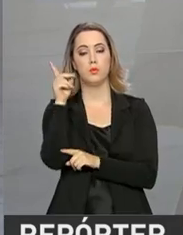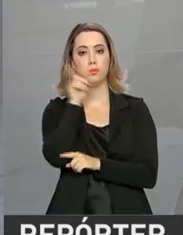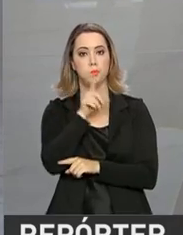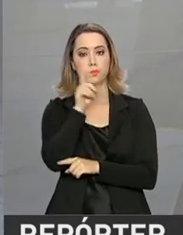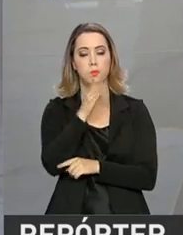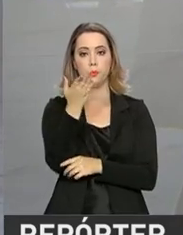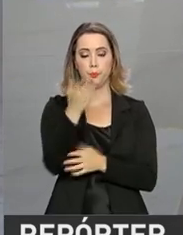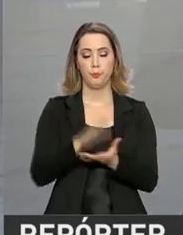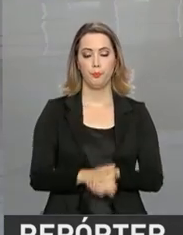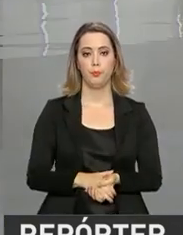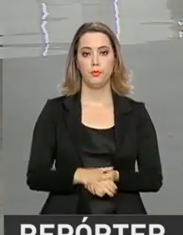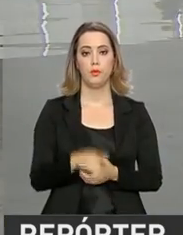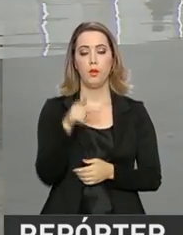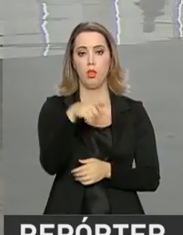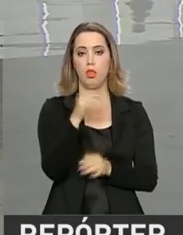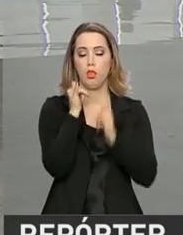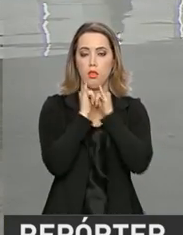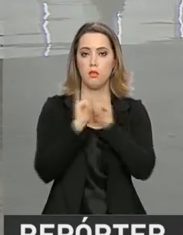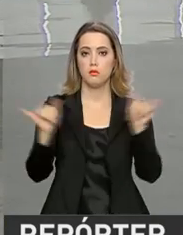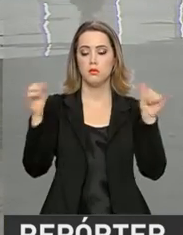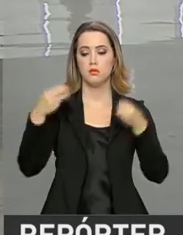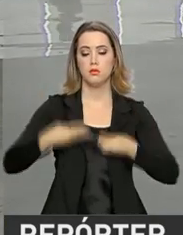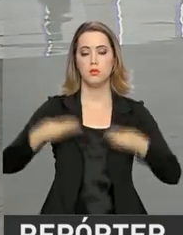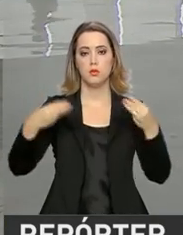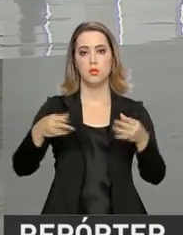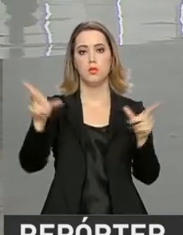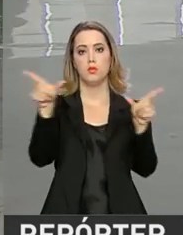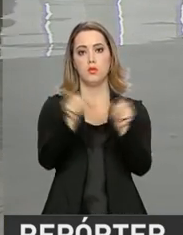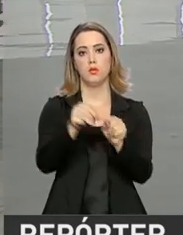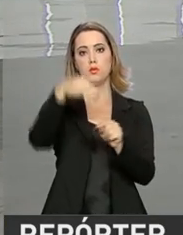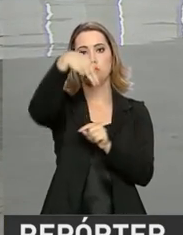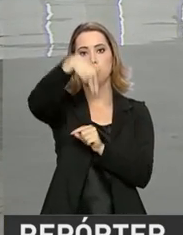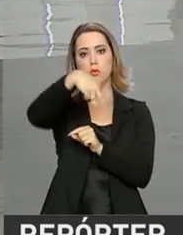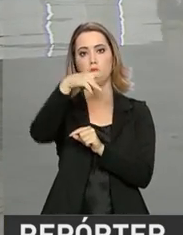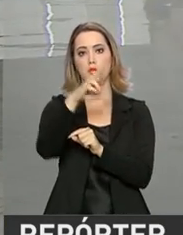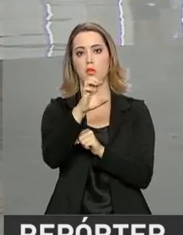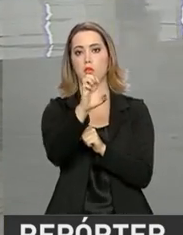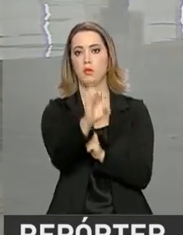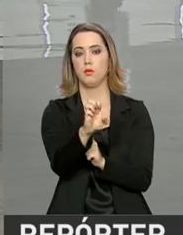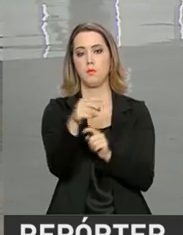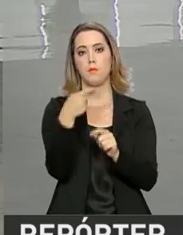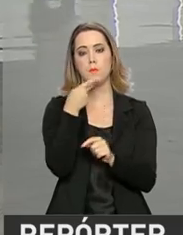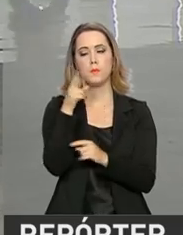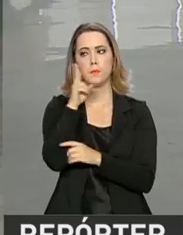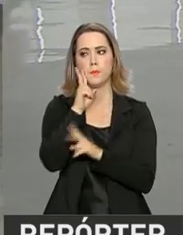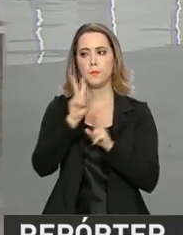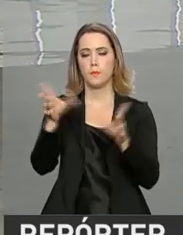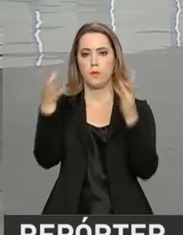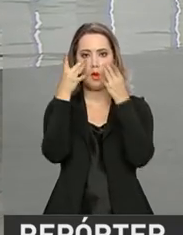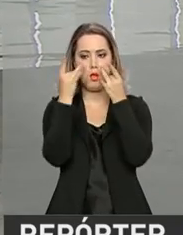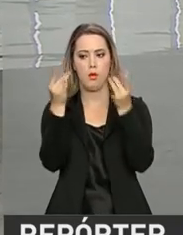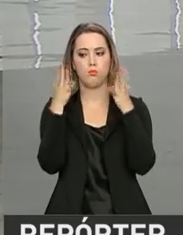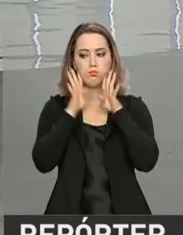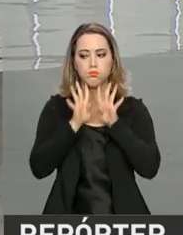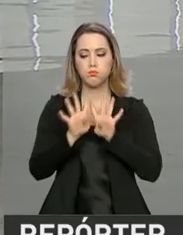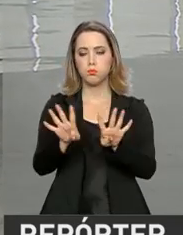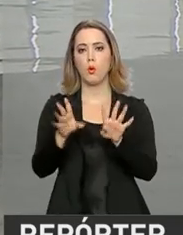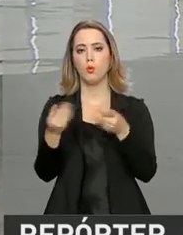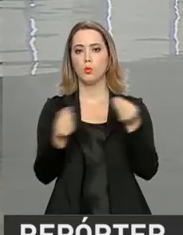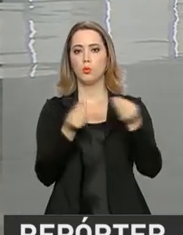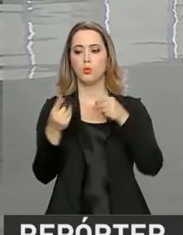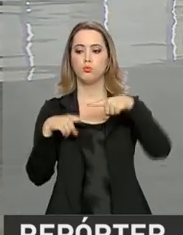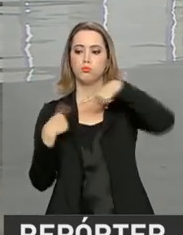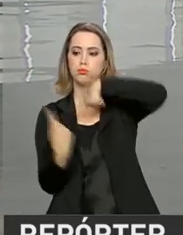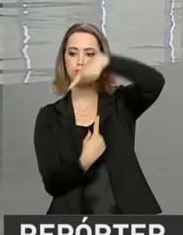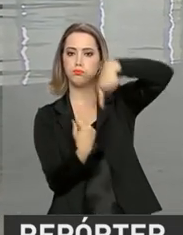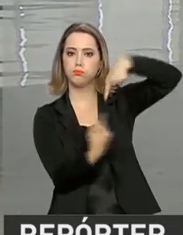tarde Zé Luiz nesta nota o ministério das relações exteriores afirma que acompanha com atenção os desdobramentos do furacão mefio